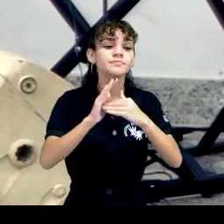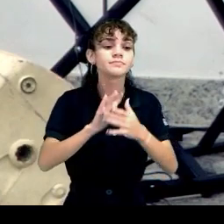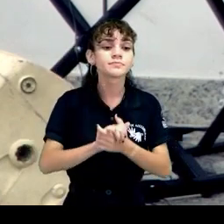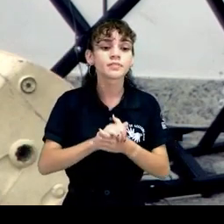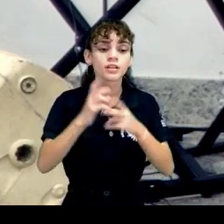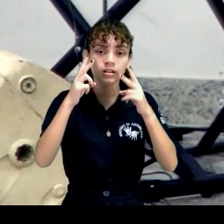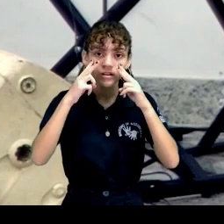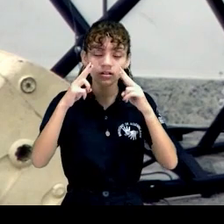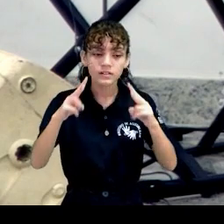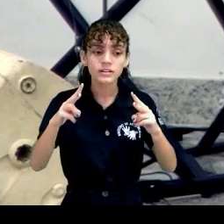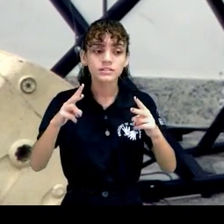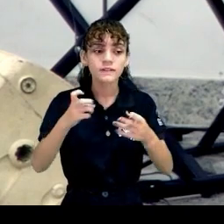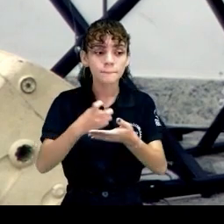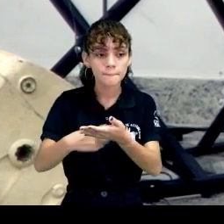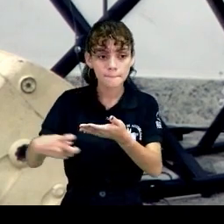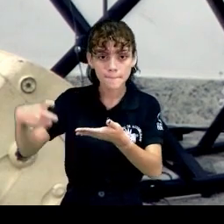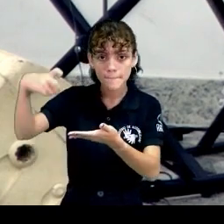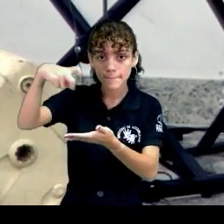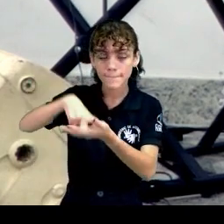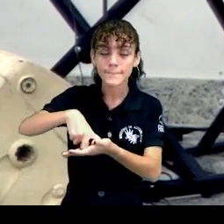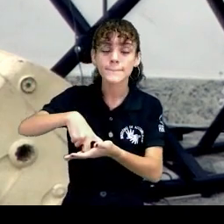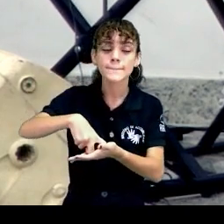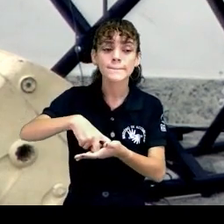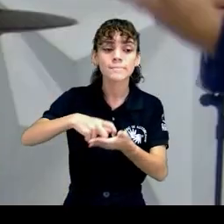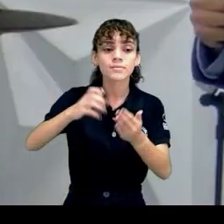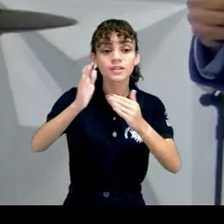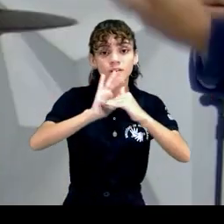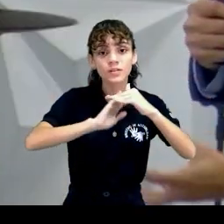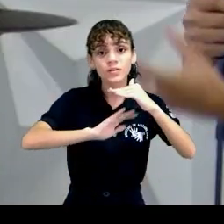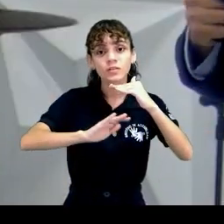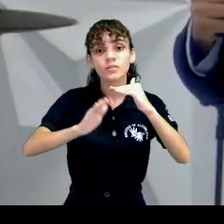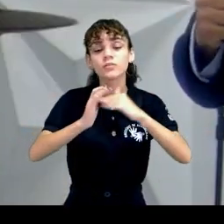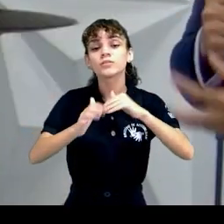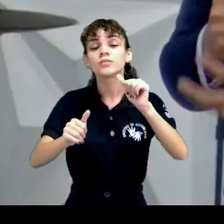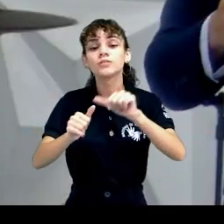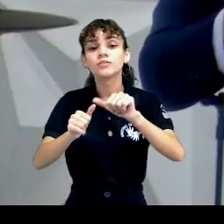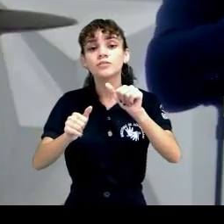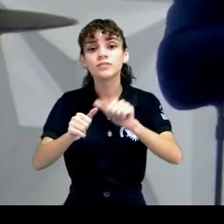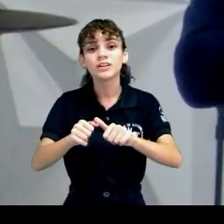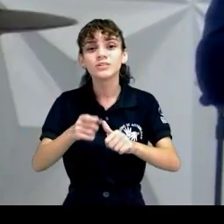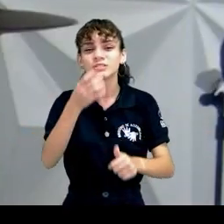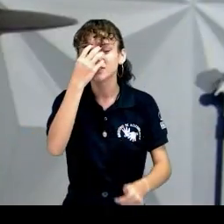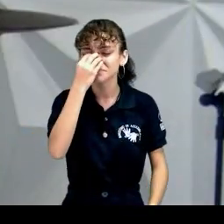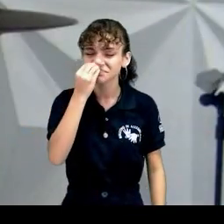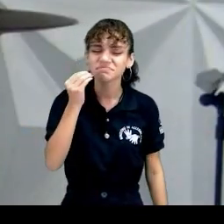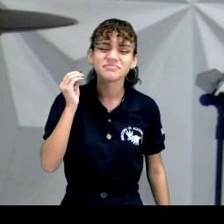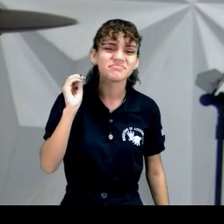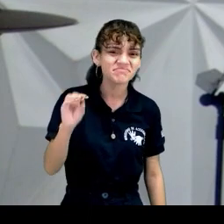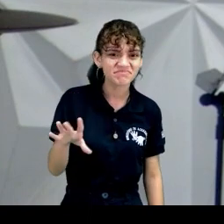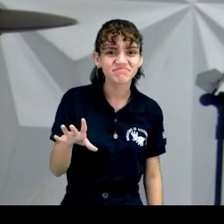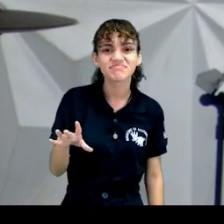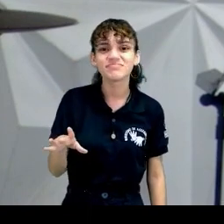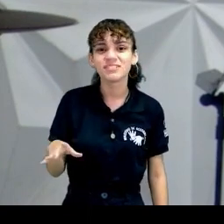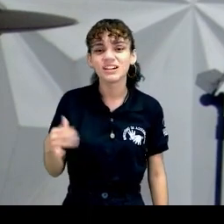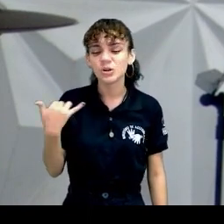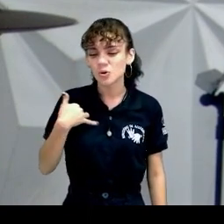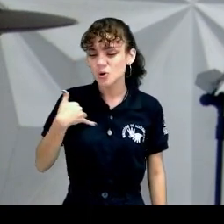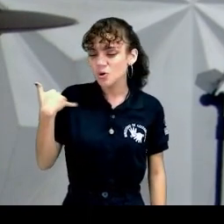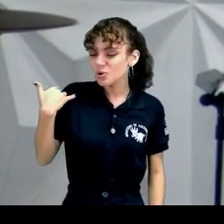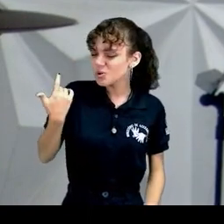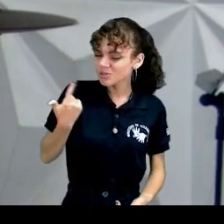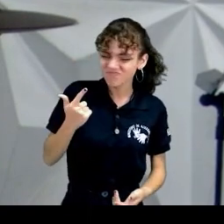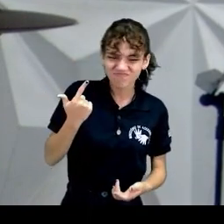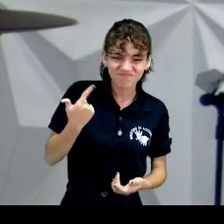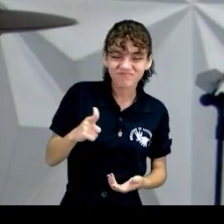de humildade. Ele estava reconhecendo quem era aquele que estava à frente dele. Ele